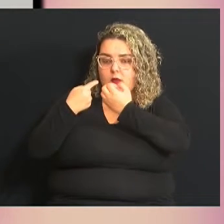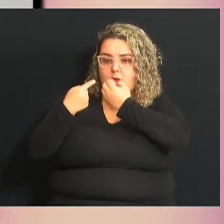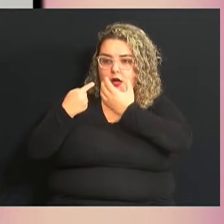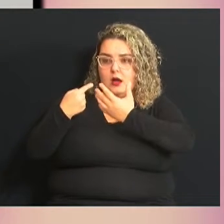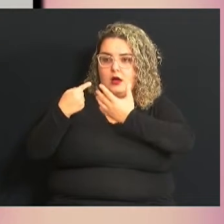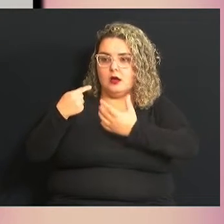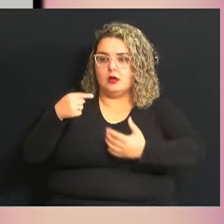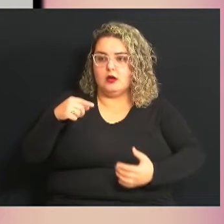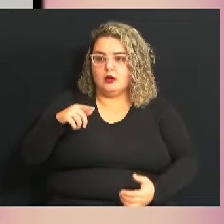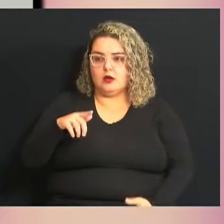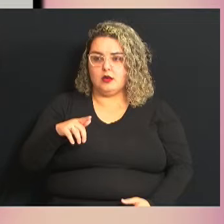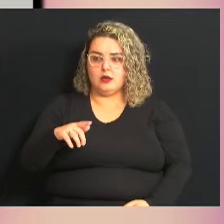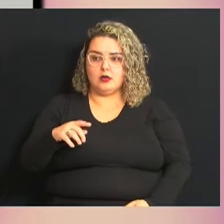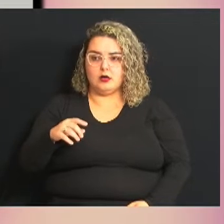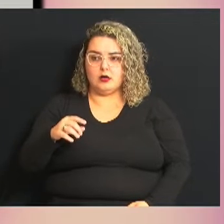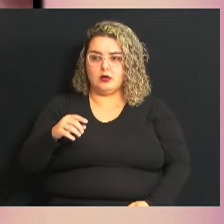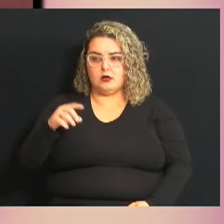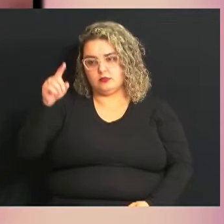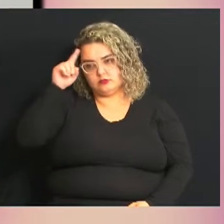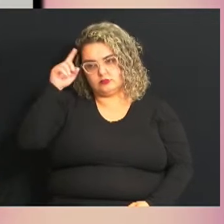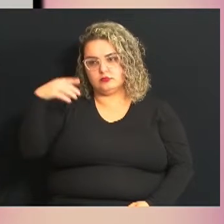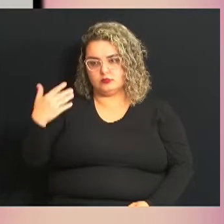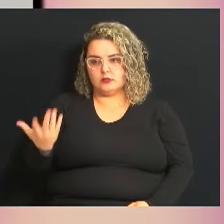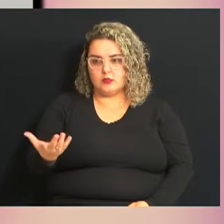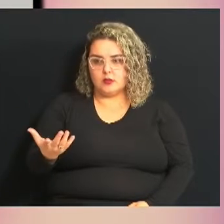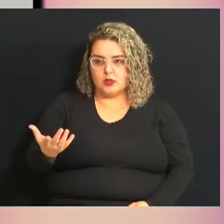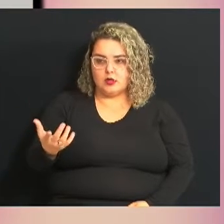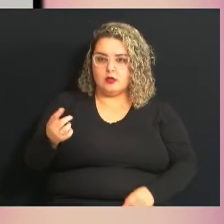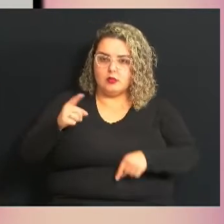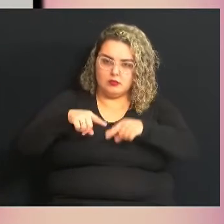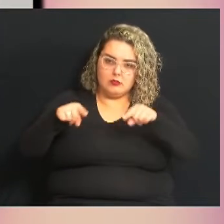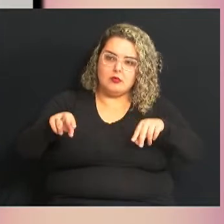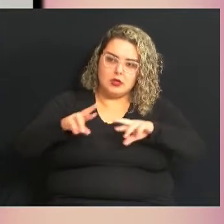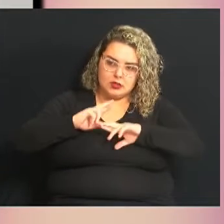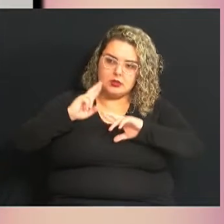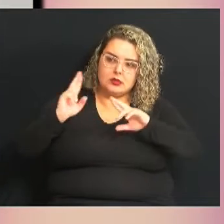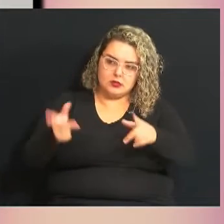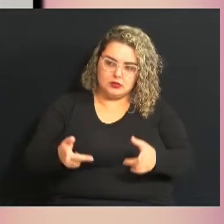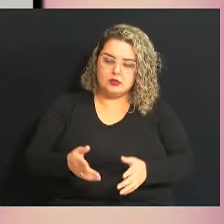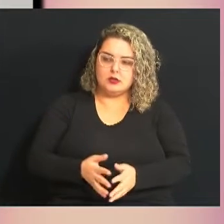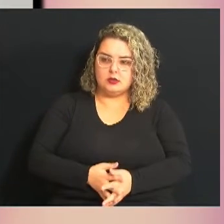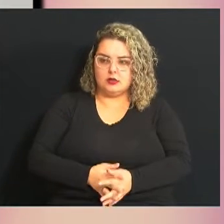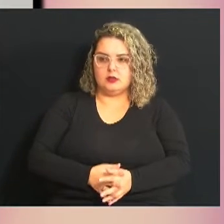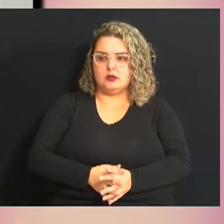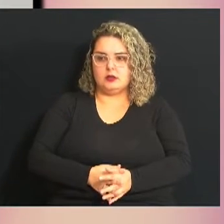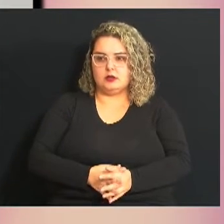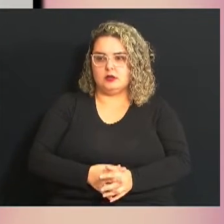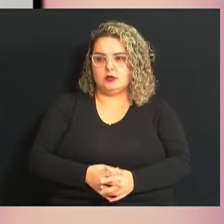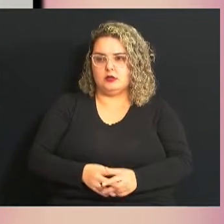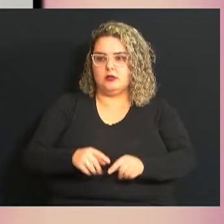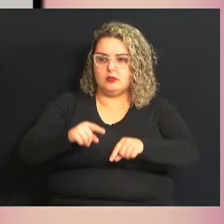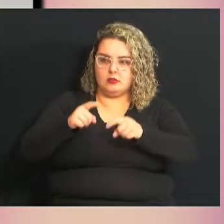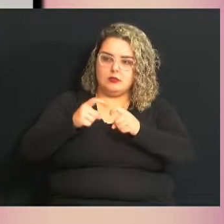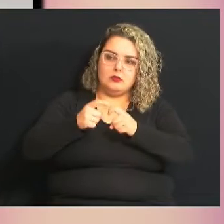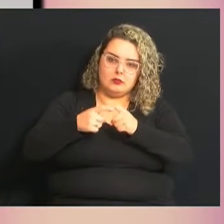usam, né, rotineiramente, mas com uma frequência diferente. Lógico que é uma frequência médica, né, para ser